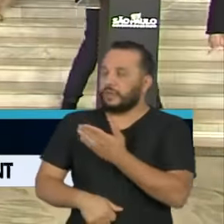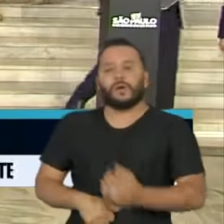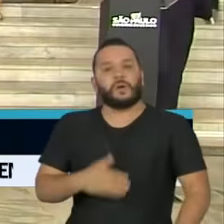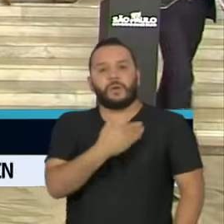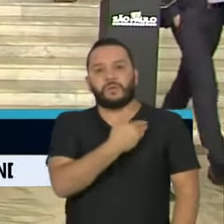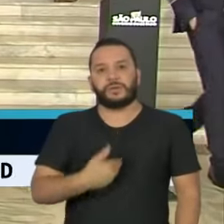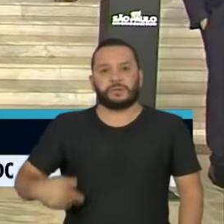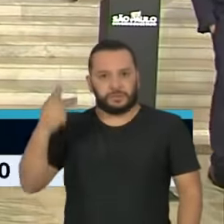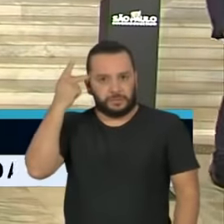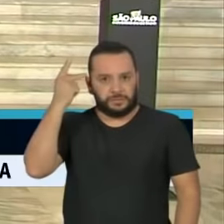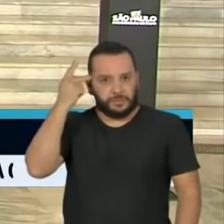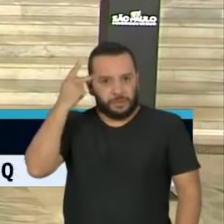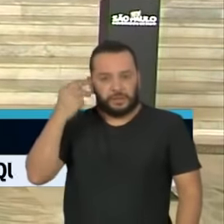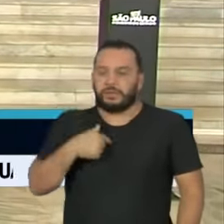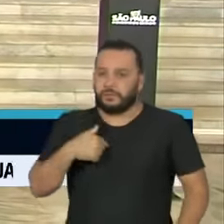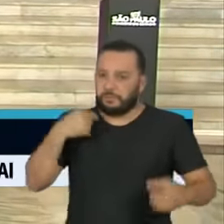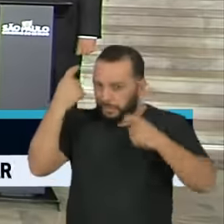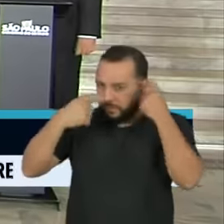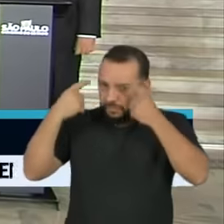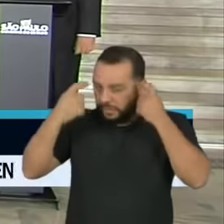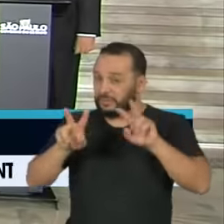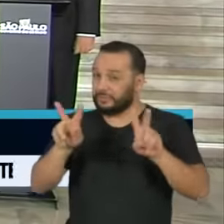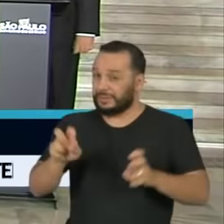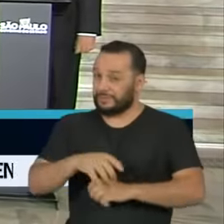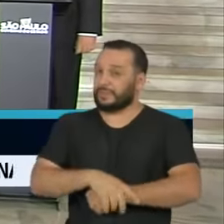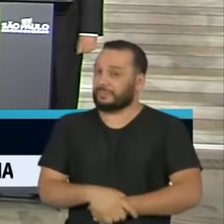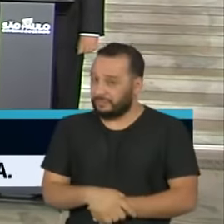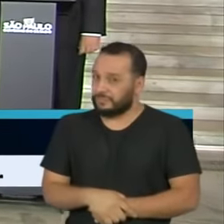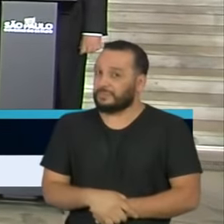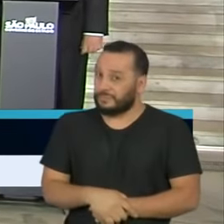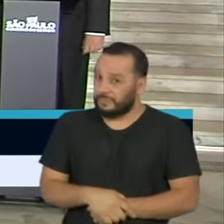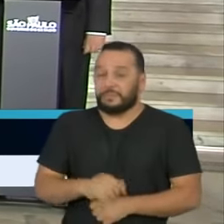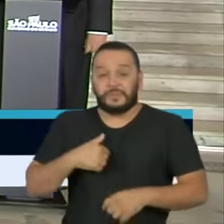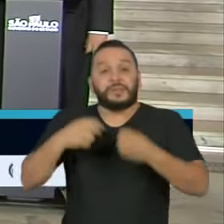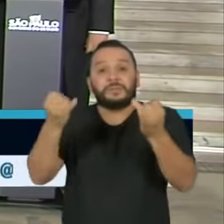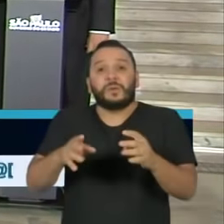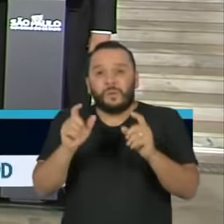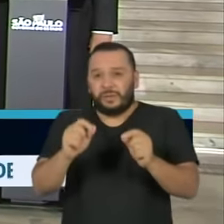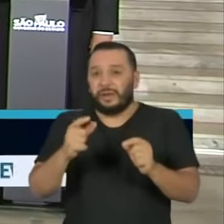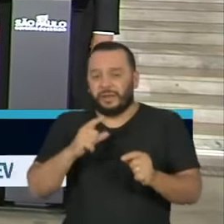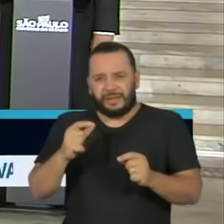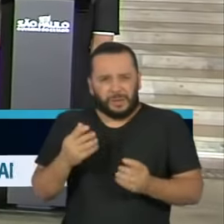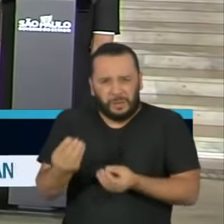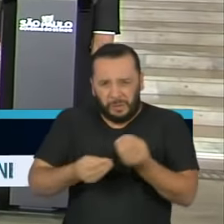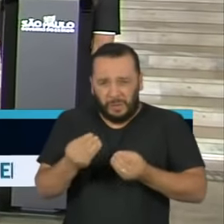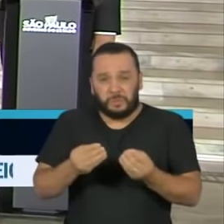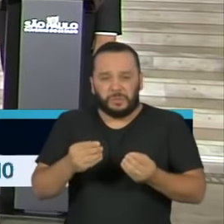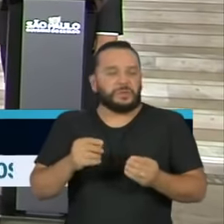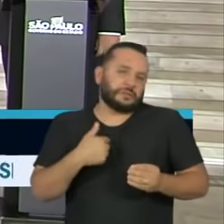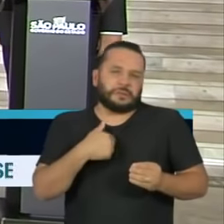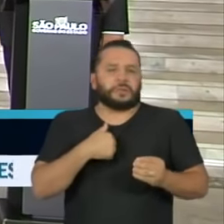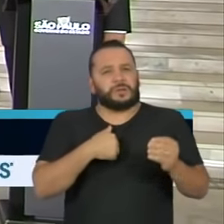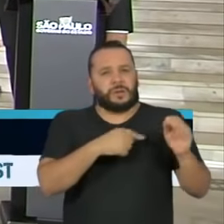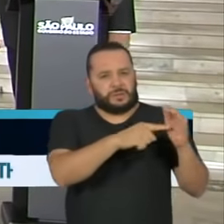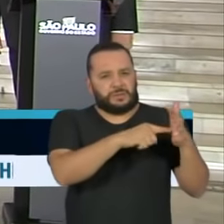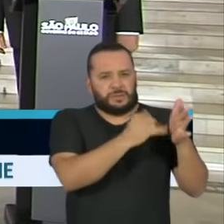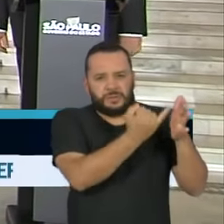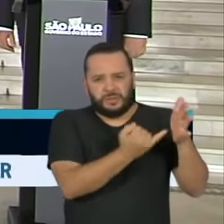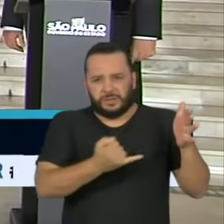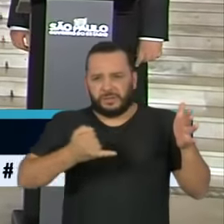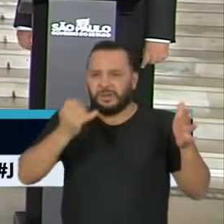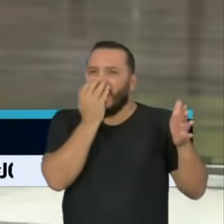Paulo manifestou preocupação com o tema e disse que falou sobre o que chamou de confisco dos equipamentos com o ministro da Saúde,